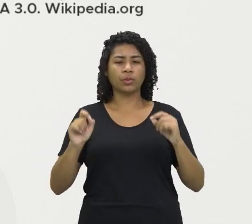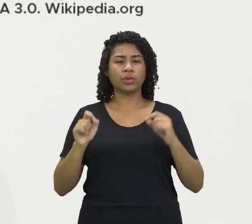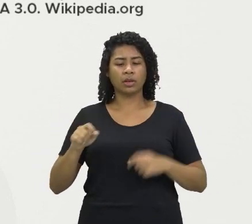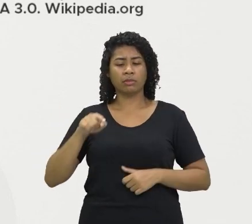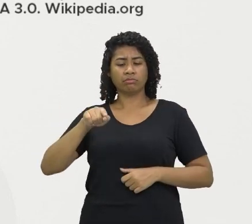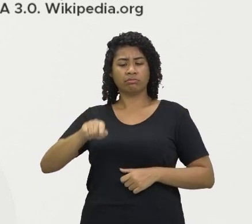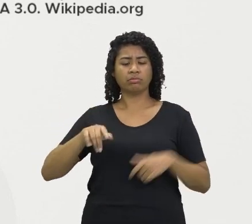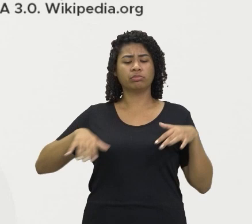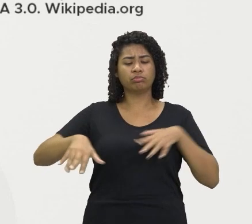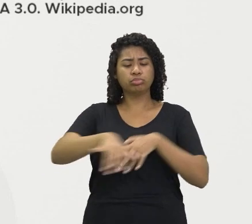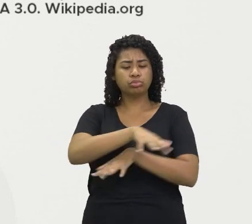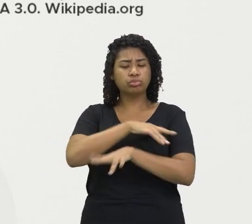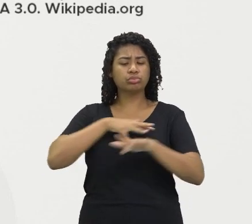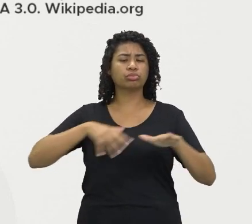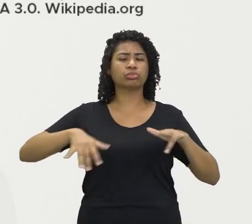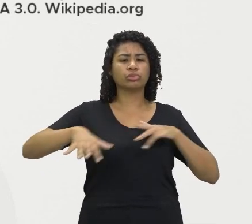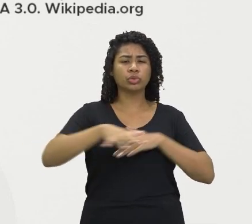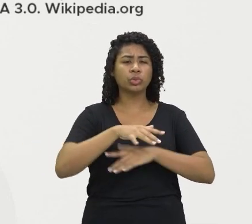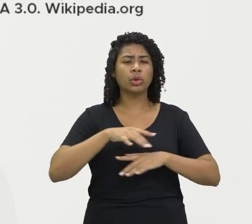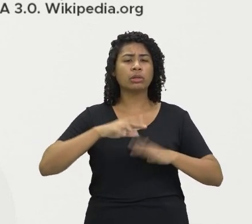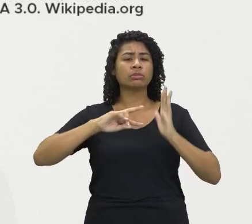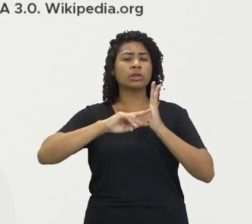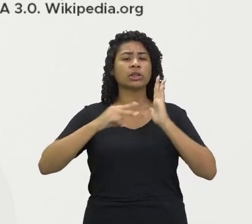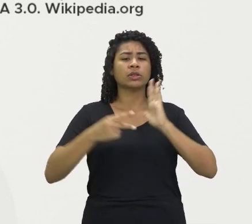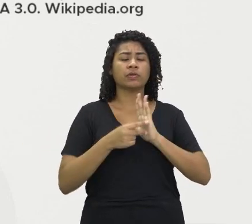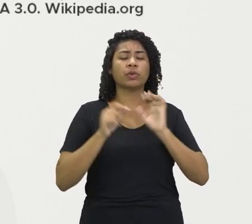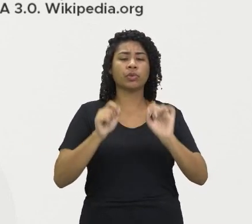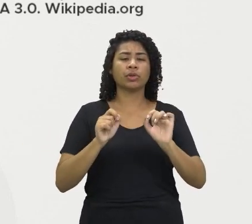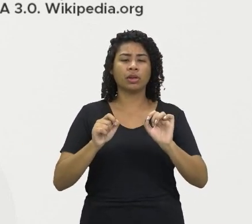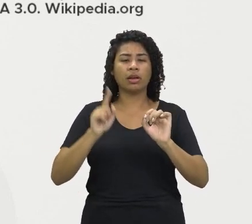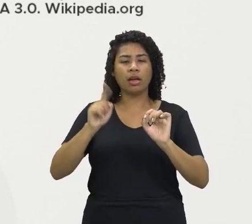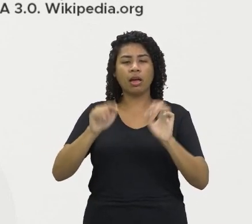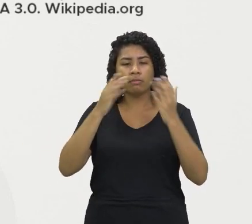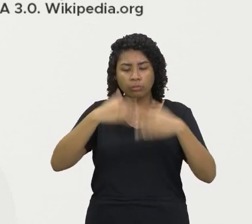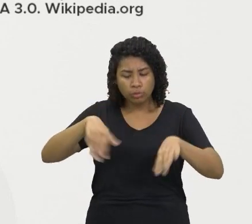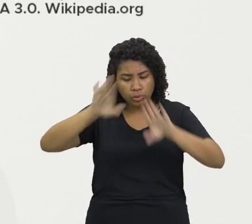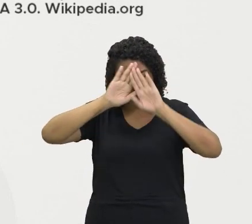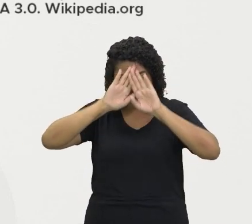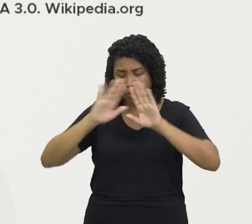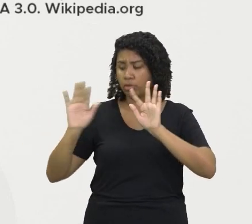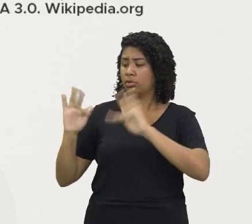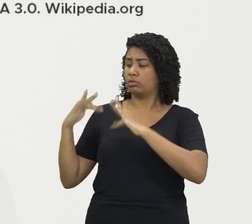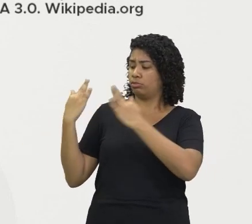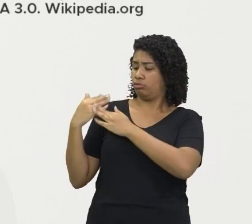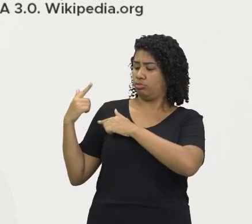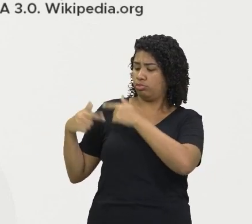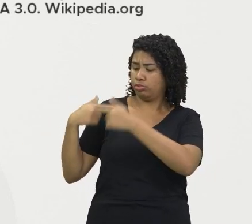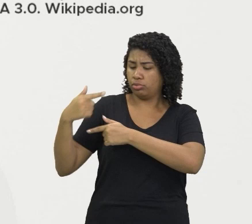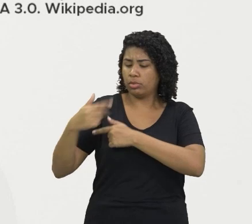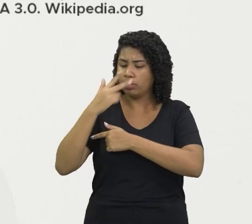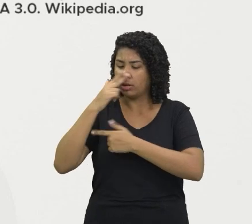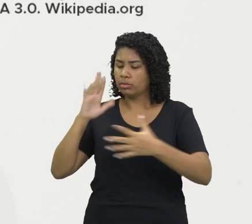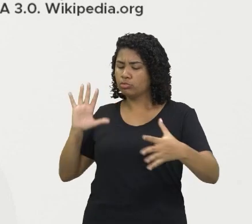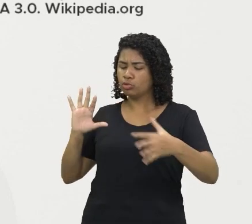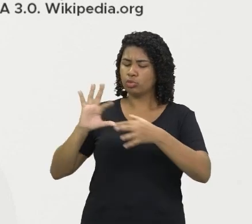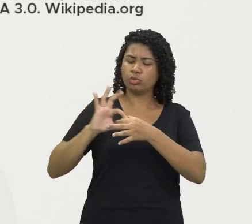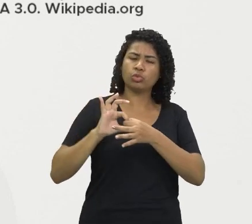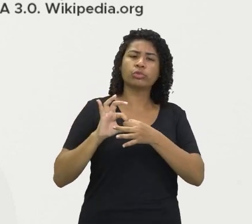celebração, ela conecta a pessoa que acredita a uma comunidade ancestral, aos